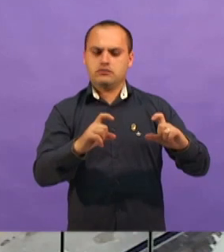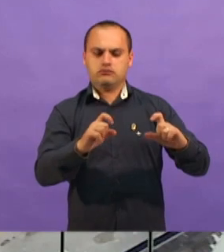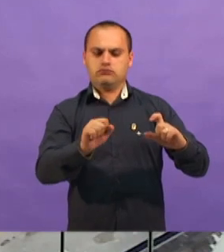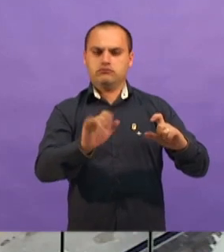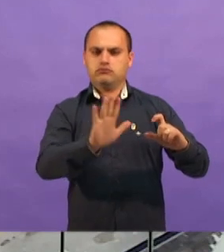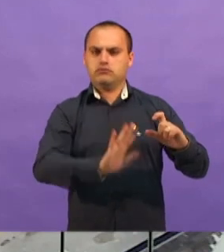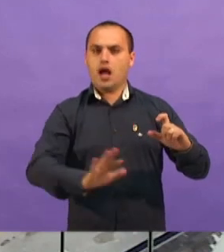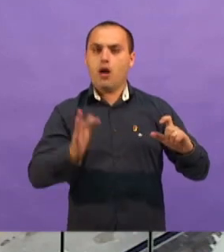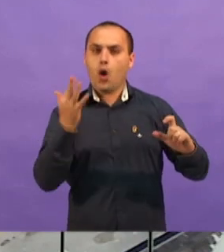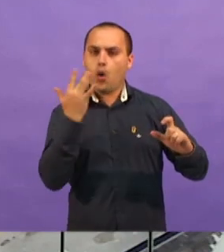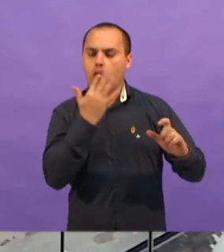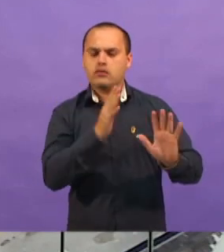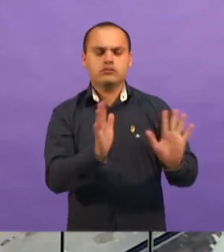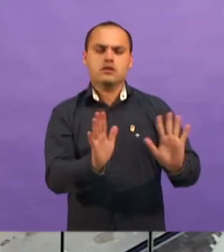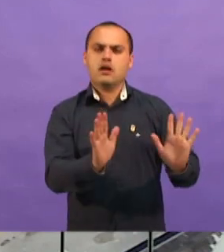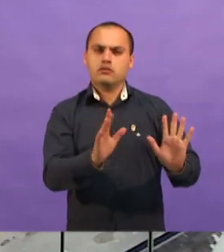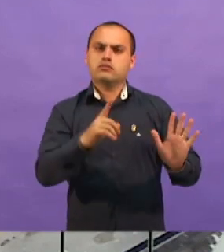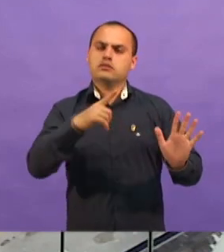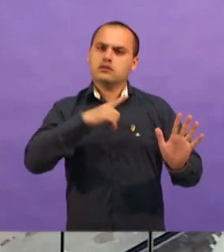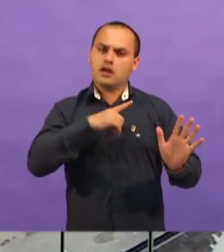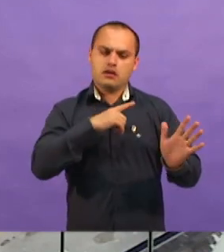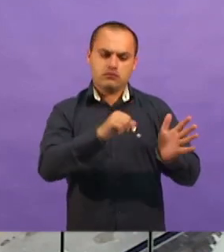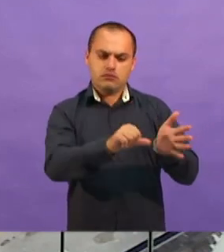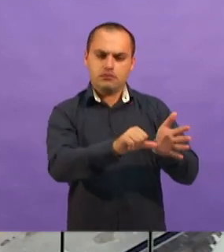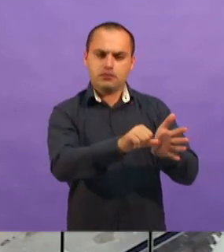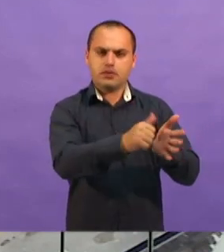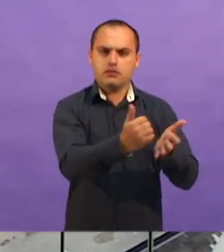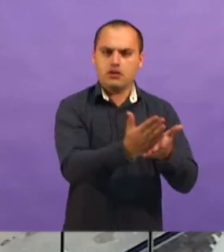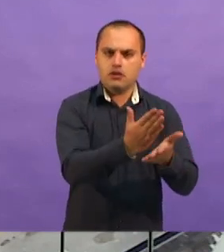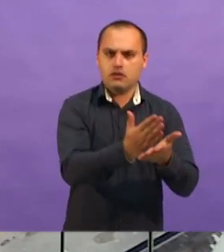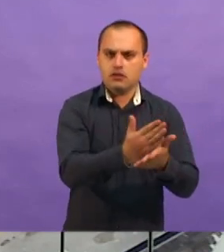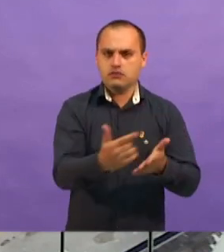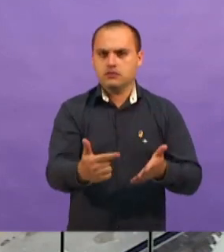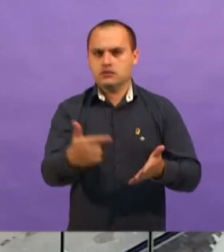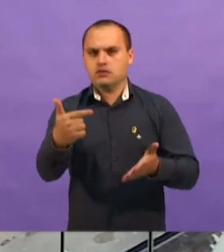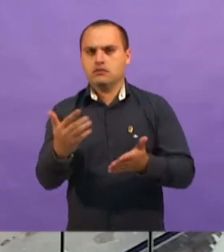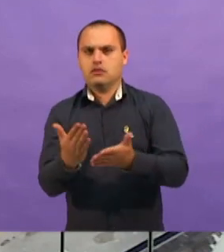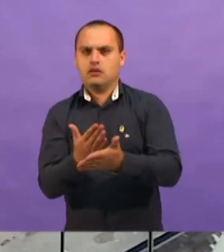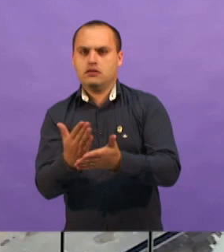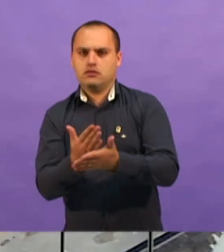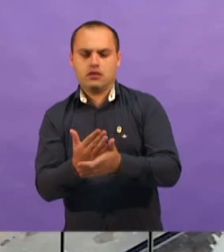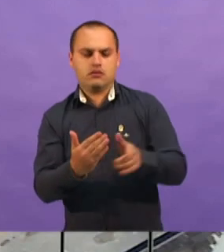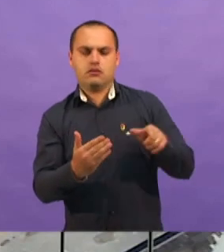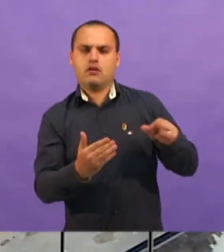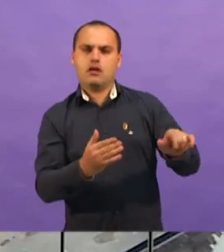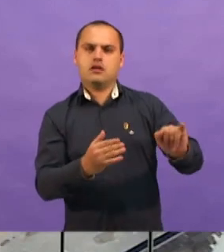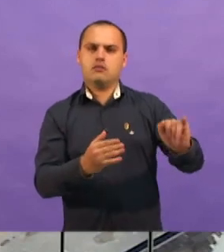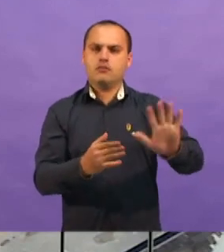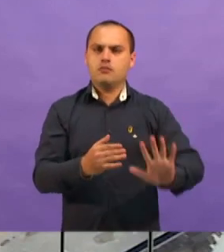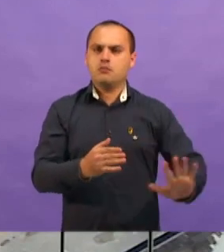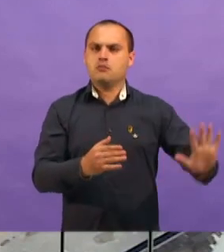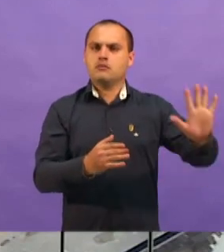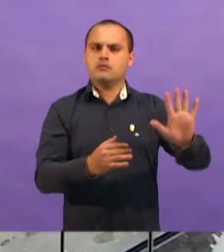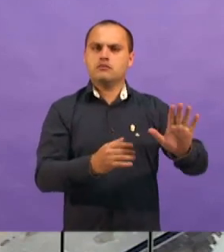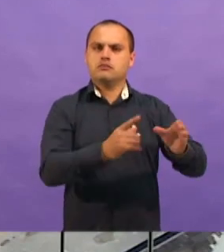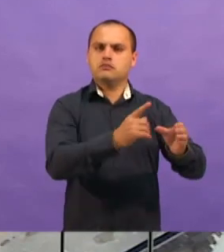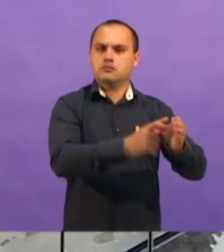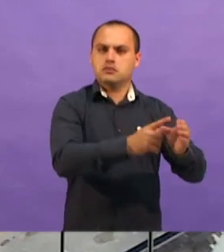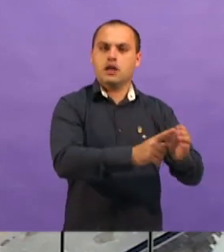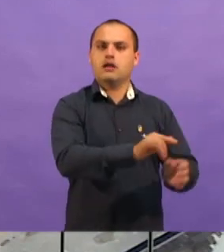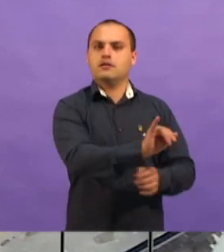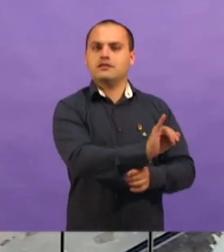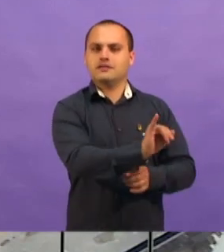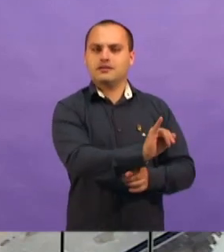último caderno do anuário, né? Traz imagens que dizem respeito à cidade, aspectos muito